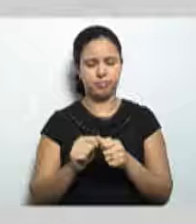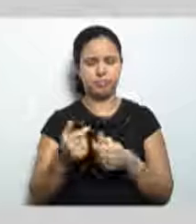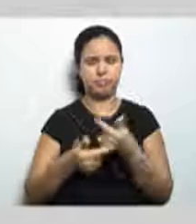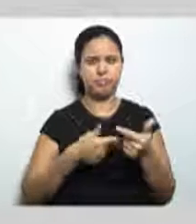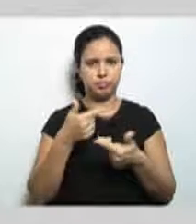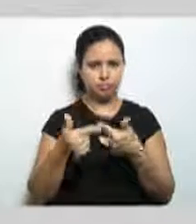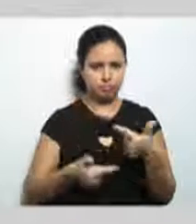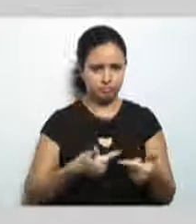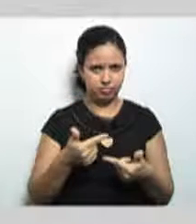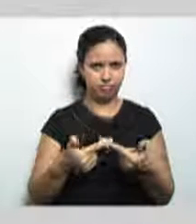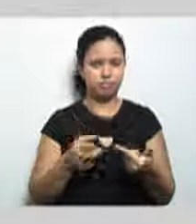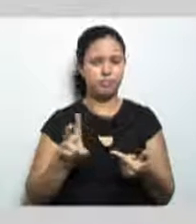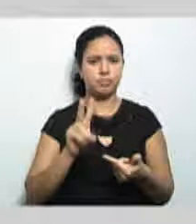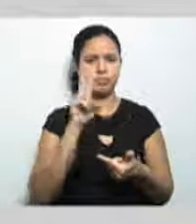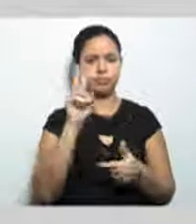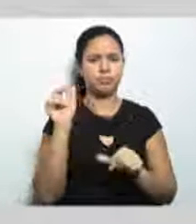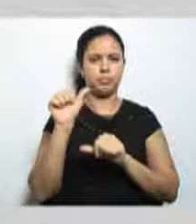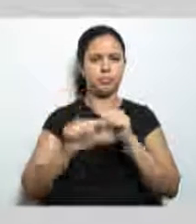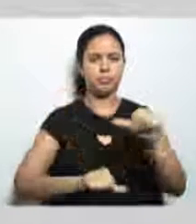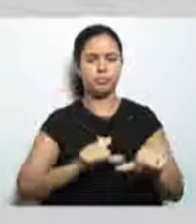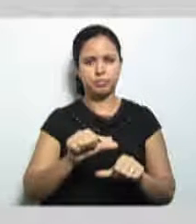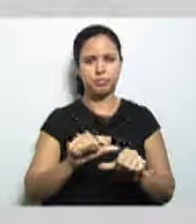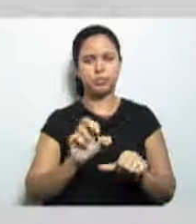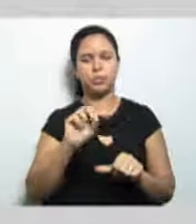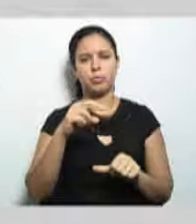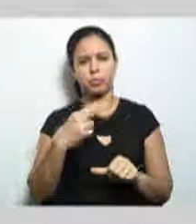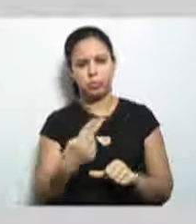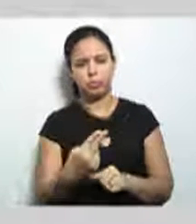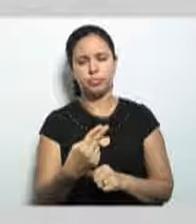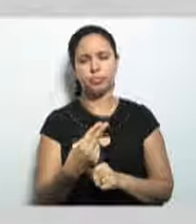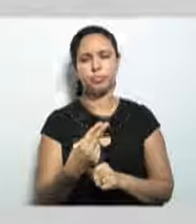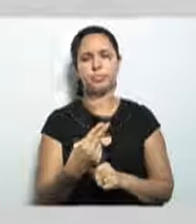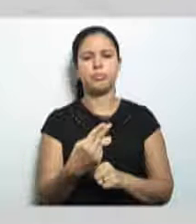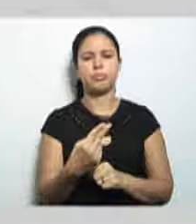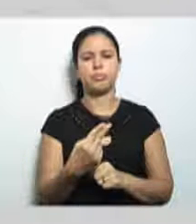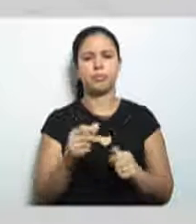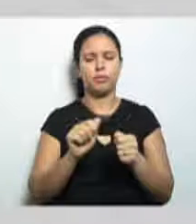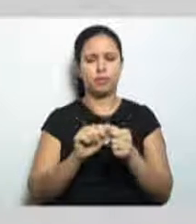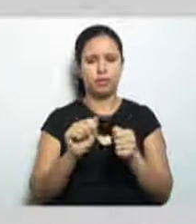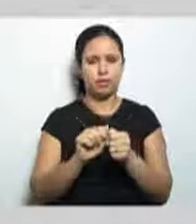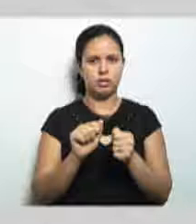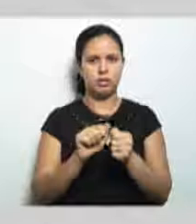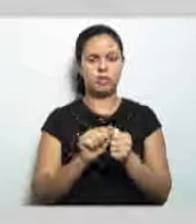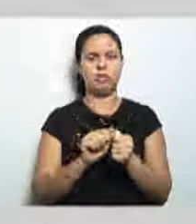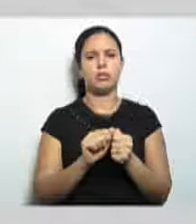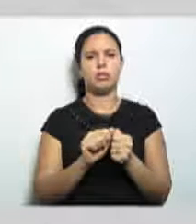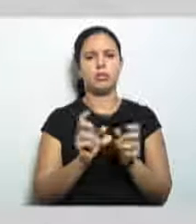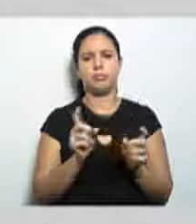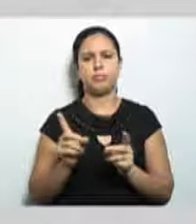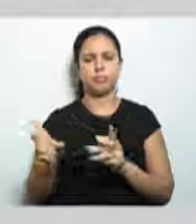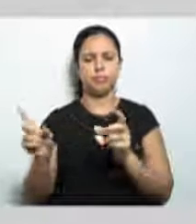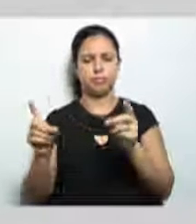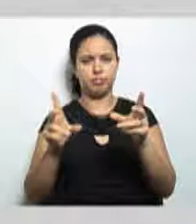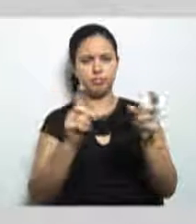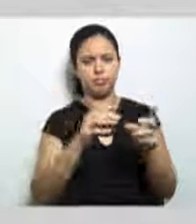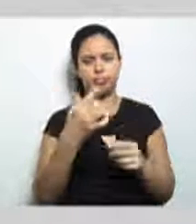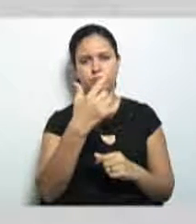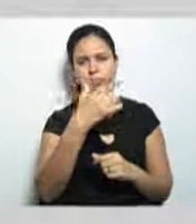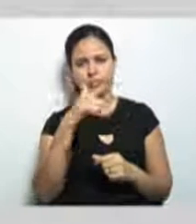produzir bens com valor de troca, ou seja, eles produzem bens que são vendidos aos